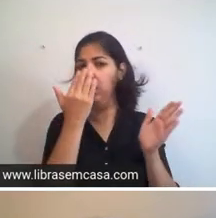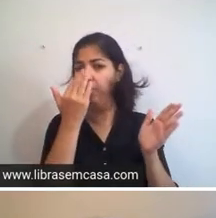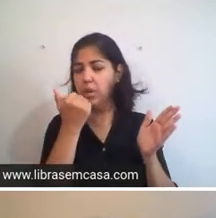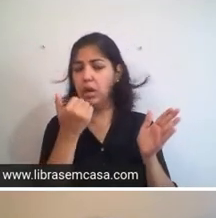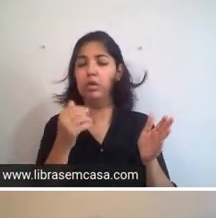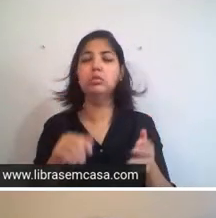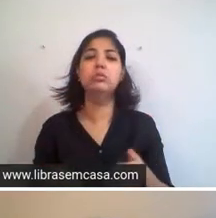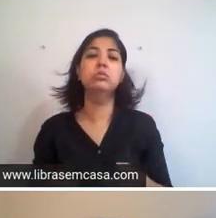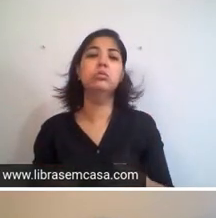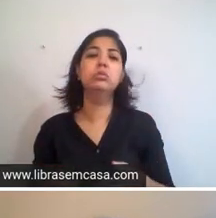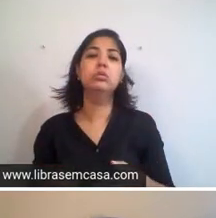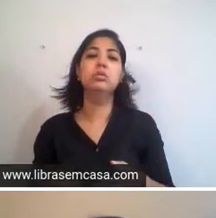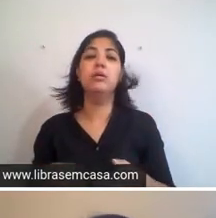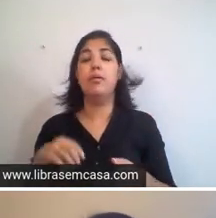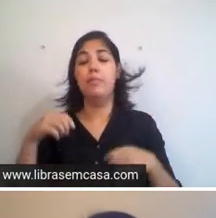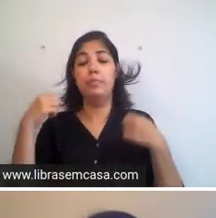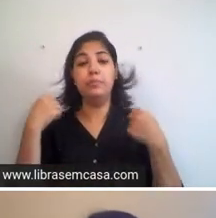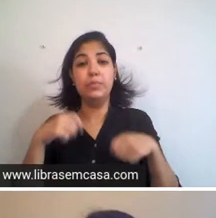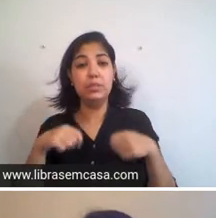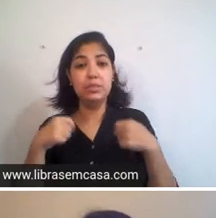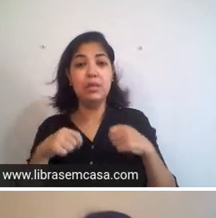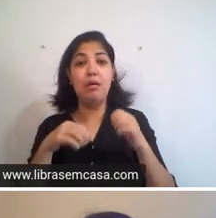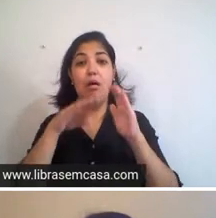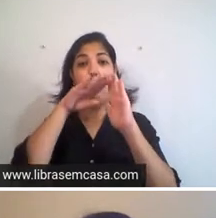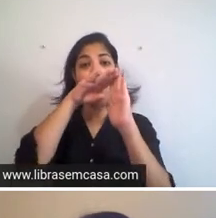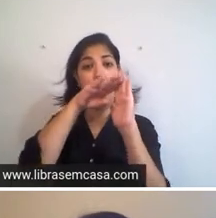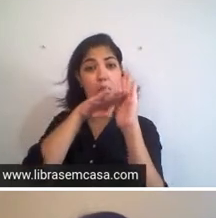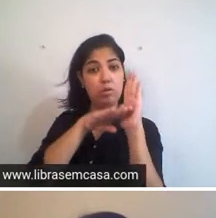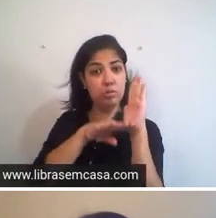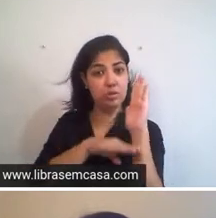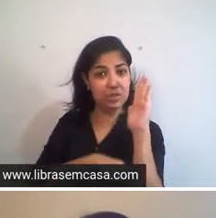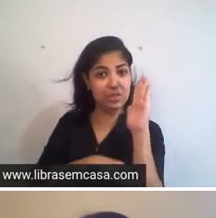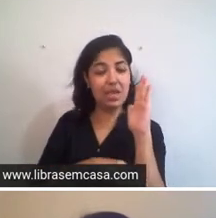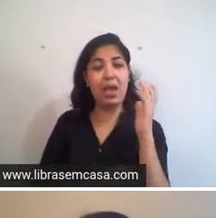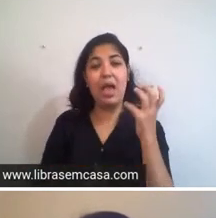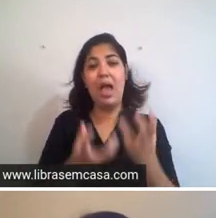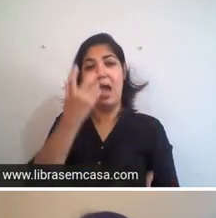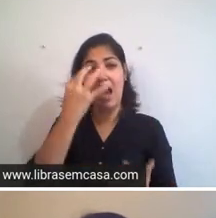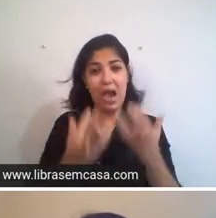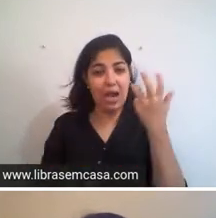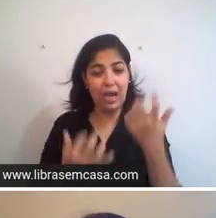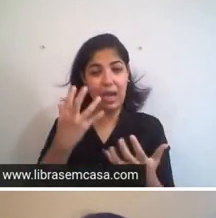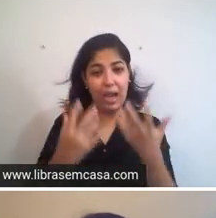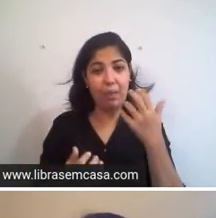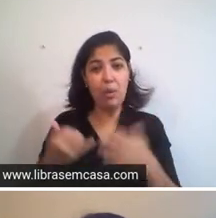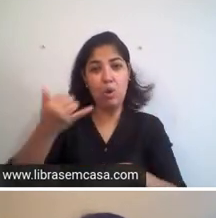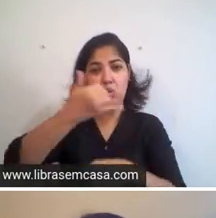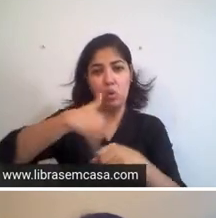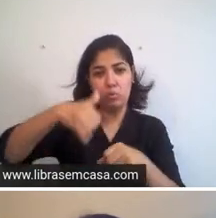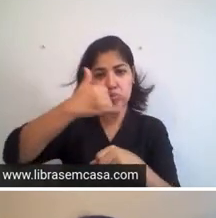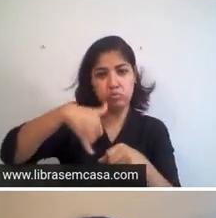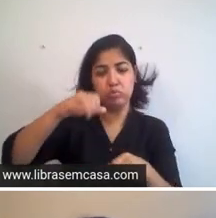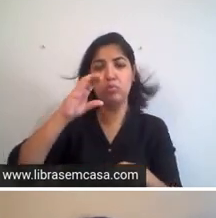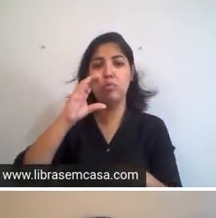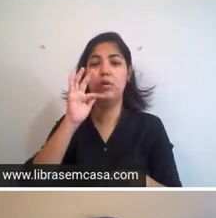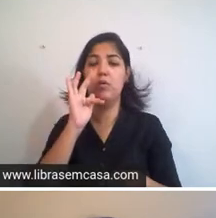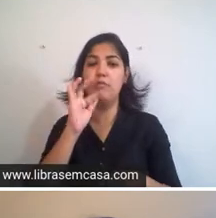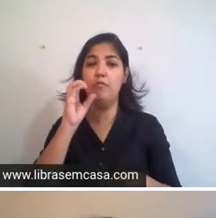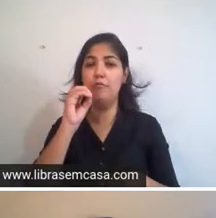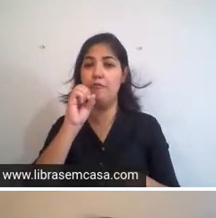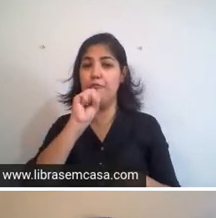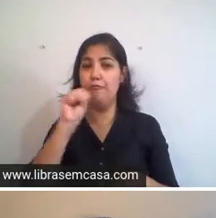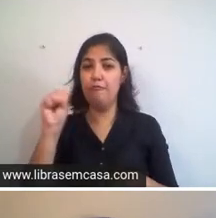sem reduzir, né, a queima de combustíveis fósseis, é importante que não há saída para nenhum